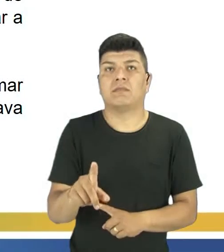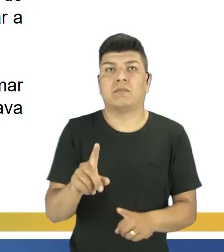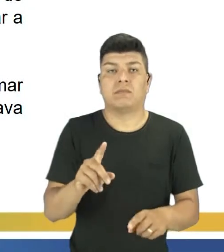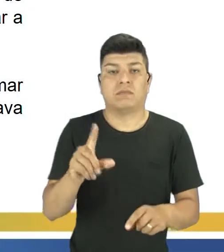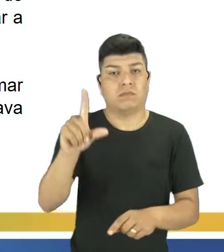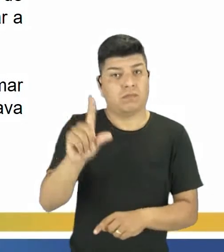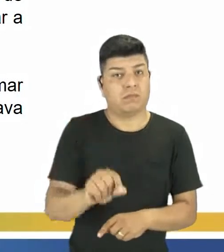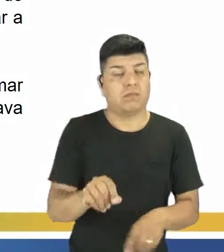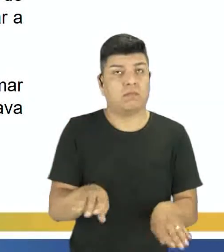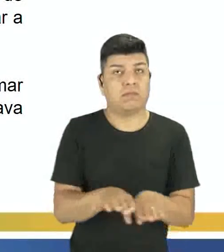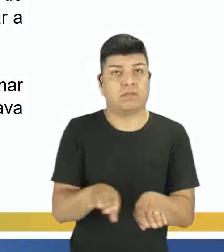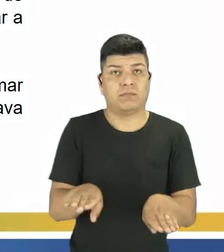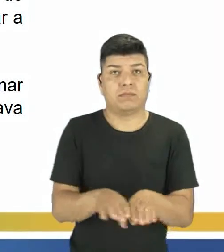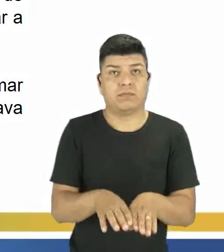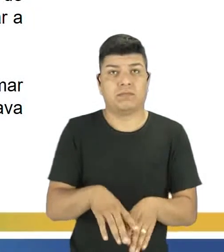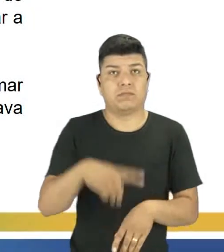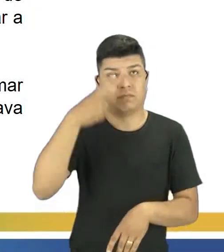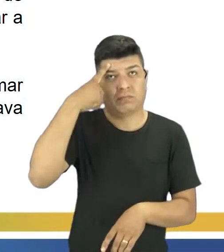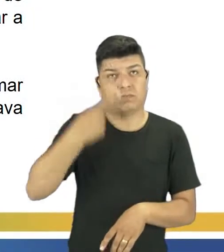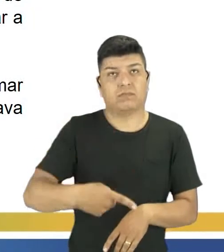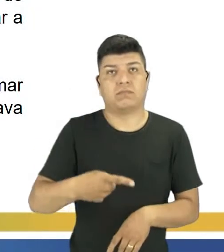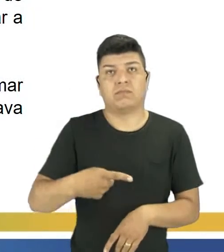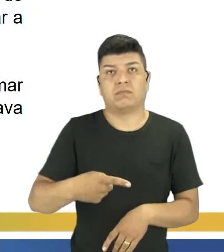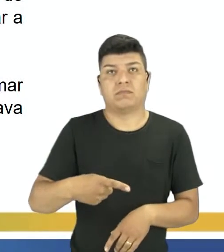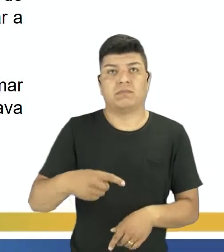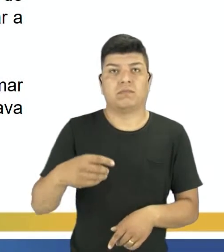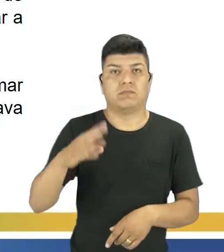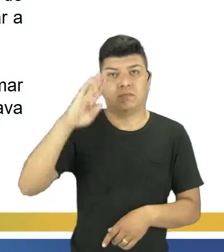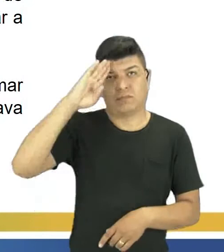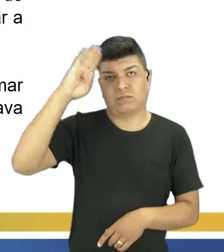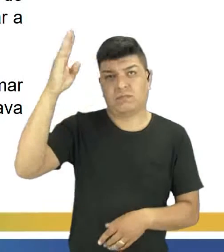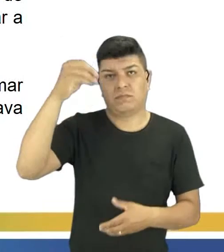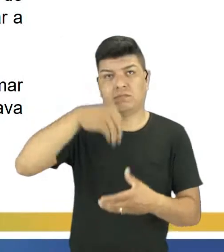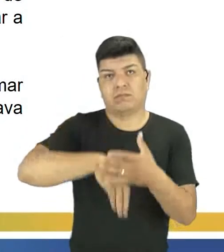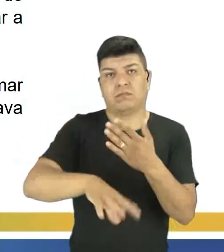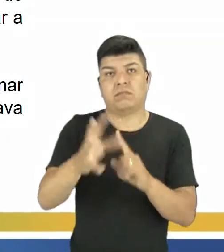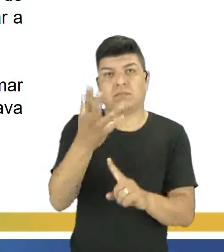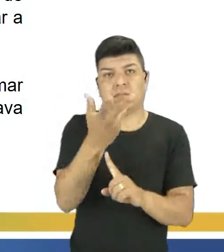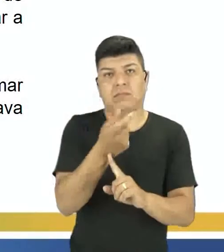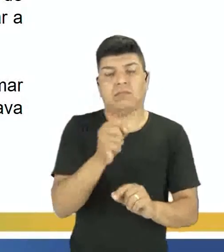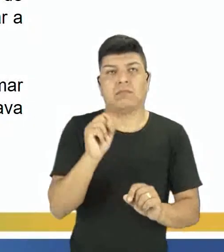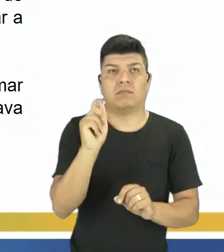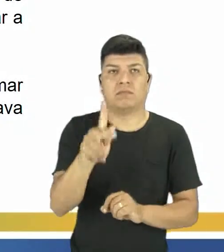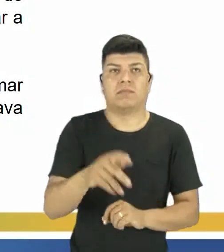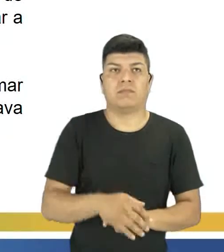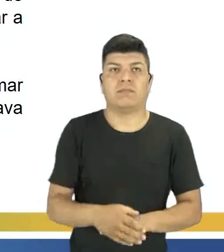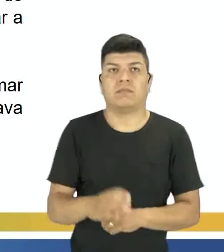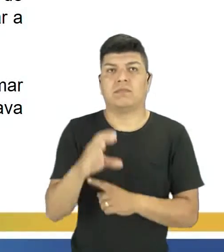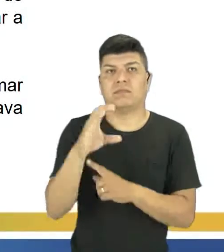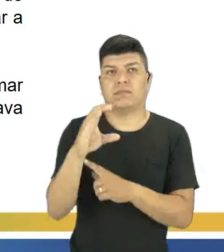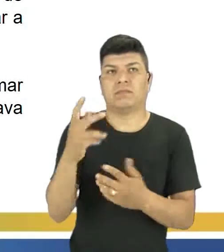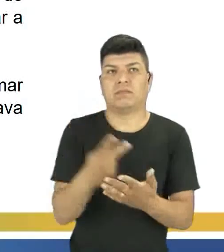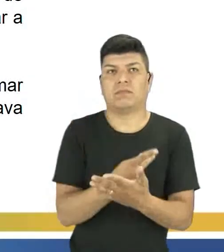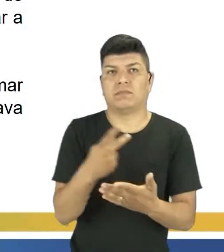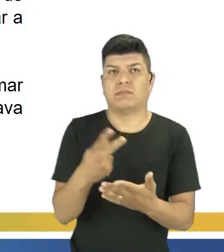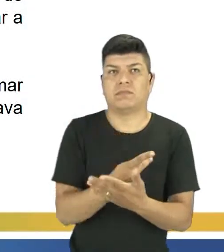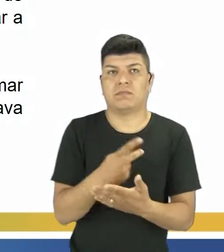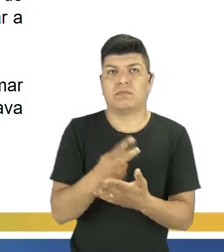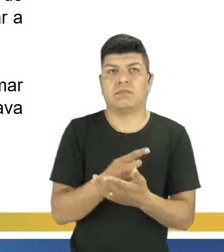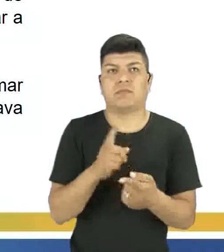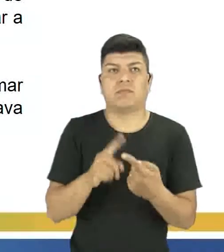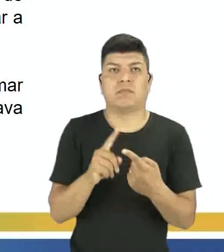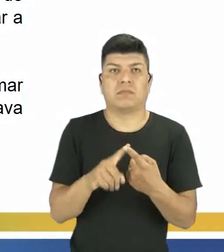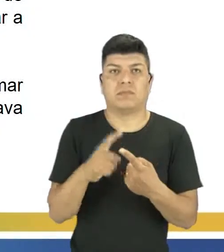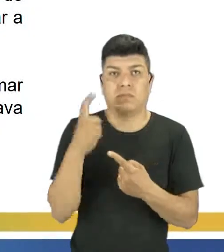Muito menos, pessoal, ditar o que era essencial dentro da obra de arte, tá bom? A letra C está